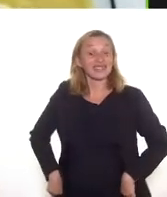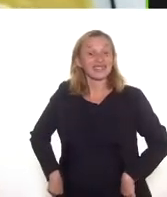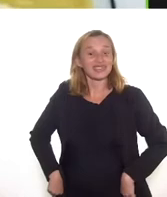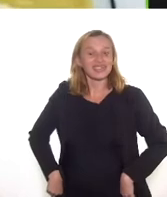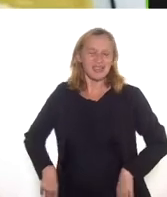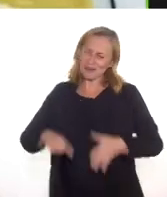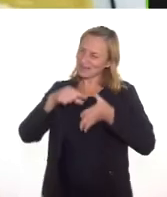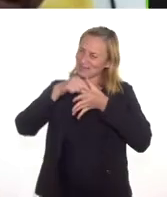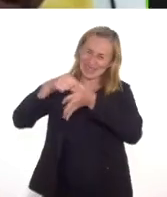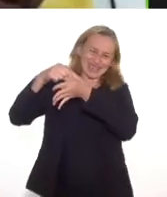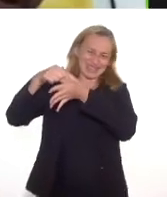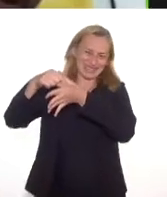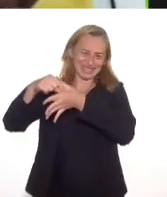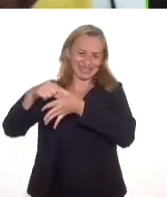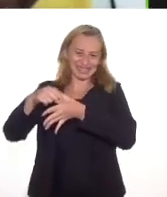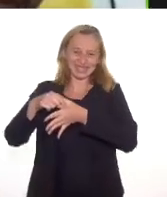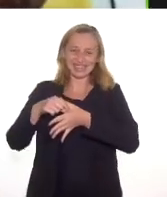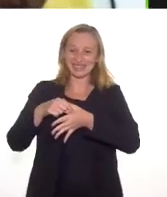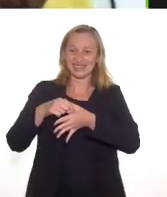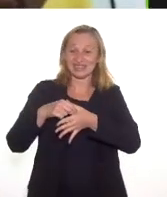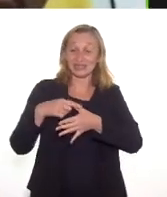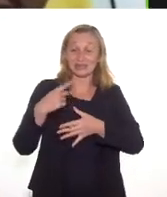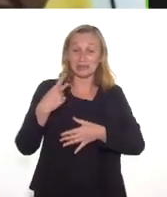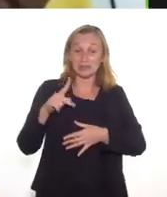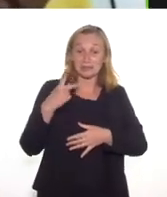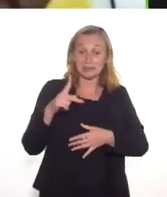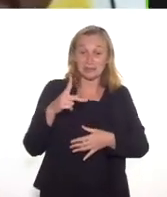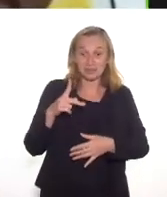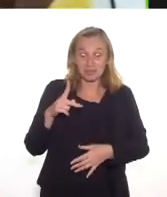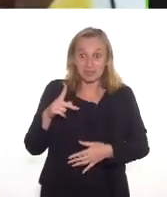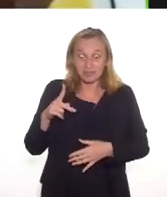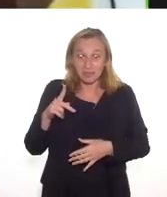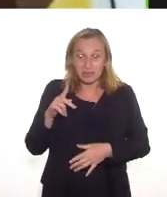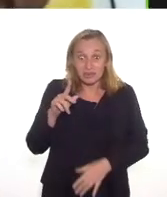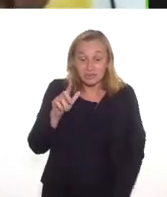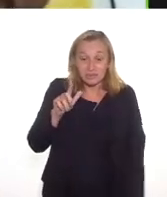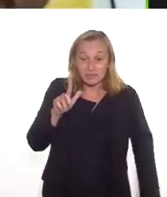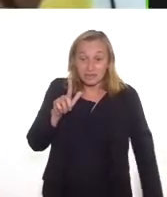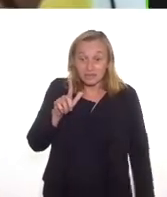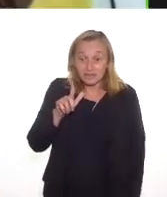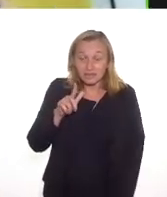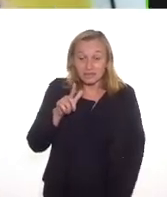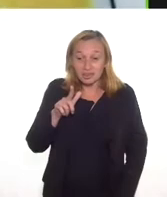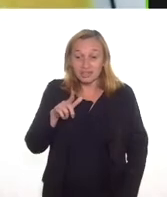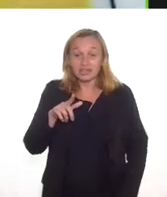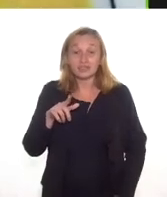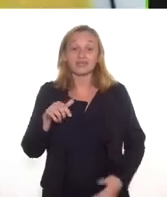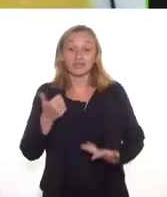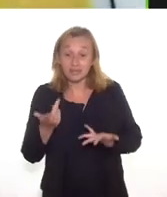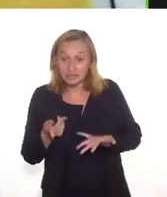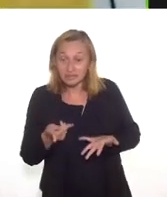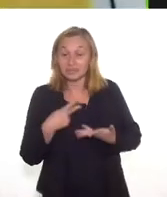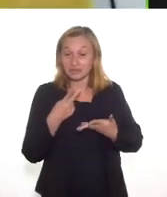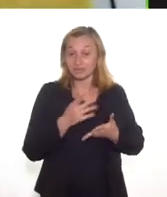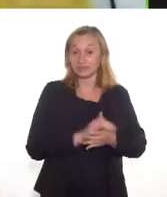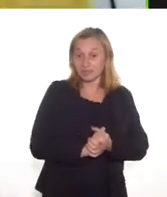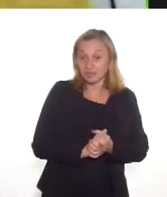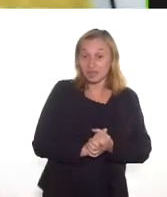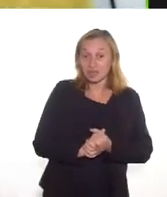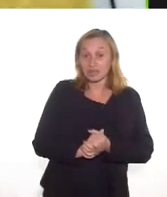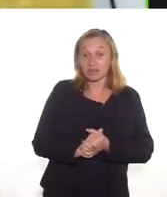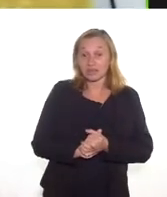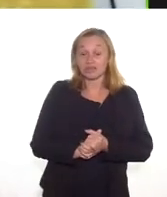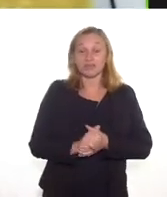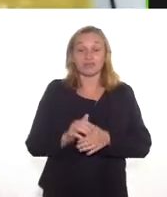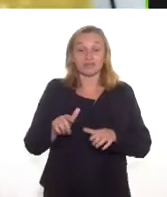Pelo líder de Vossas Excelências, o maior ladrão da história do Brasil, que disse, por ocasião da operação